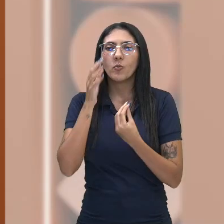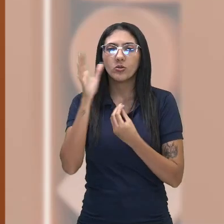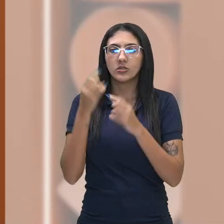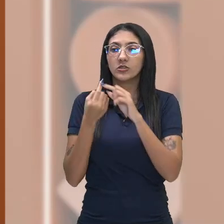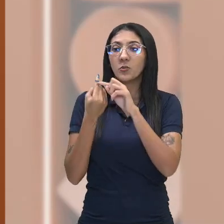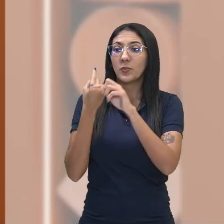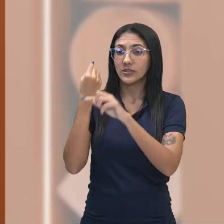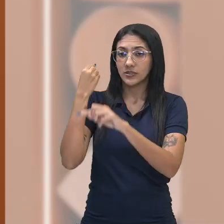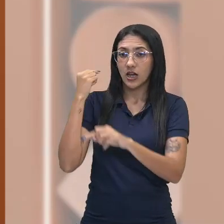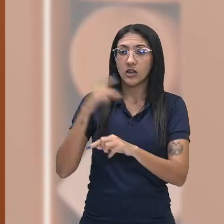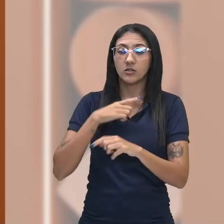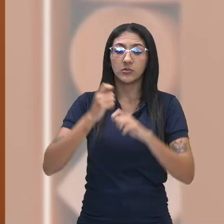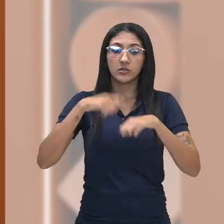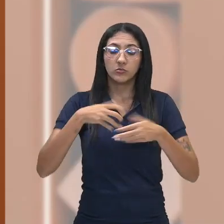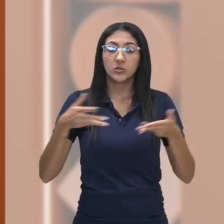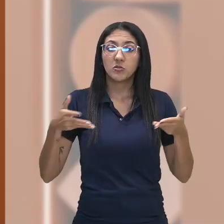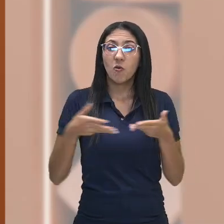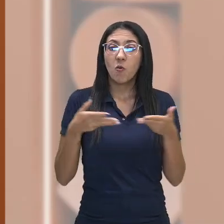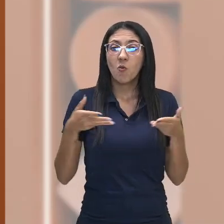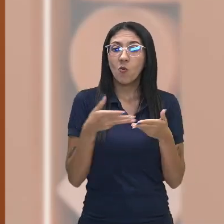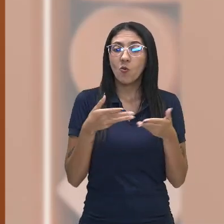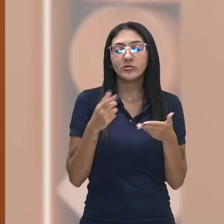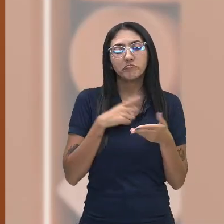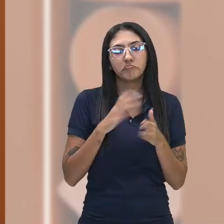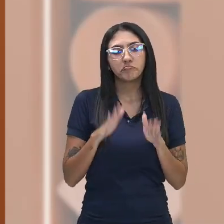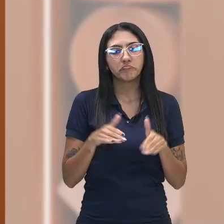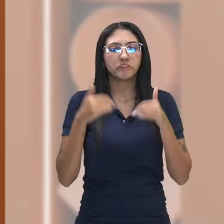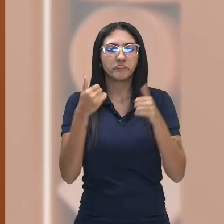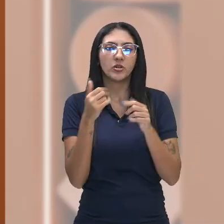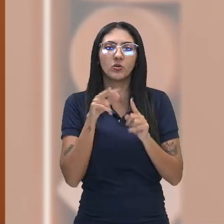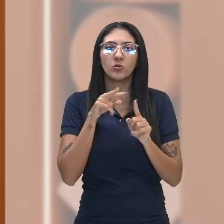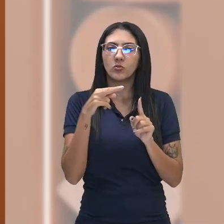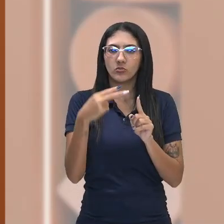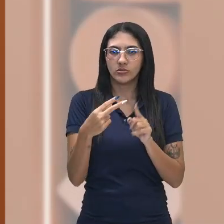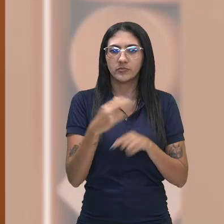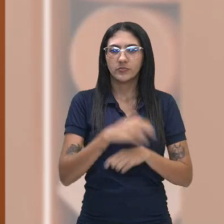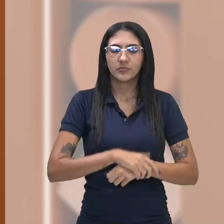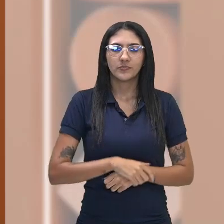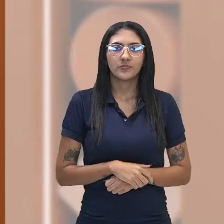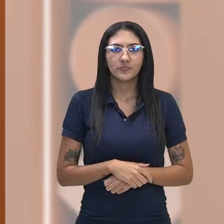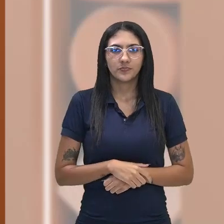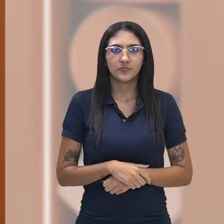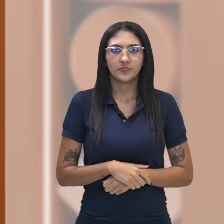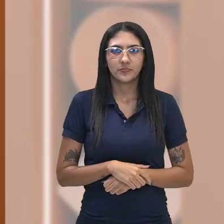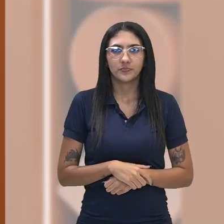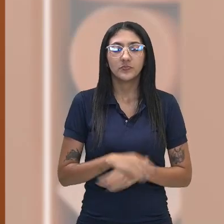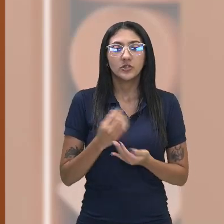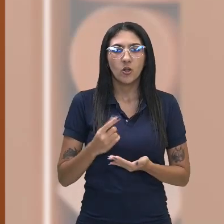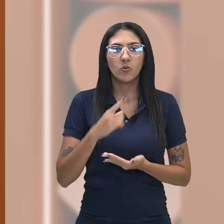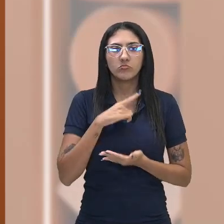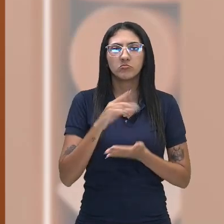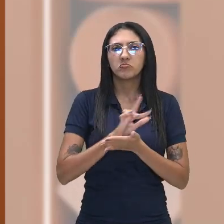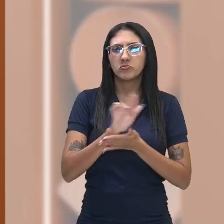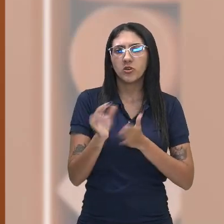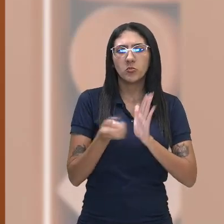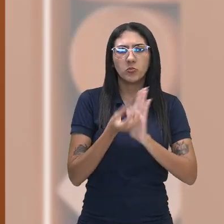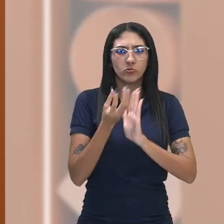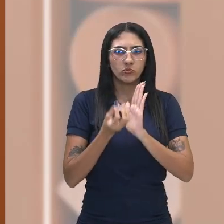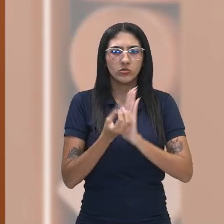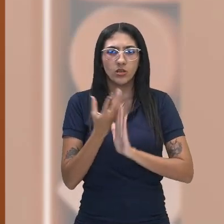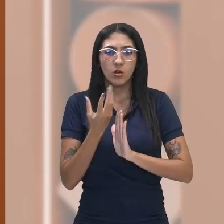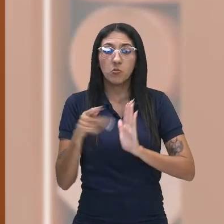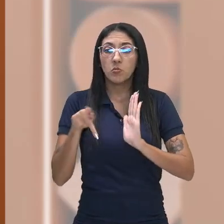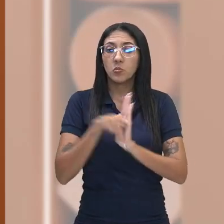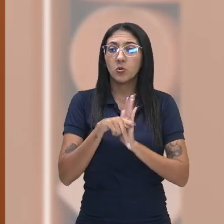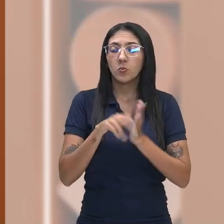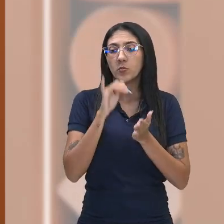Tá? Além, né, de toda essa gama de produção, nós temos alguns documentos que já